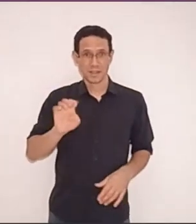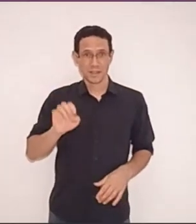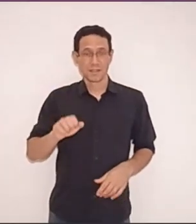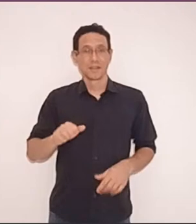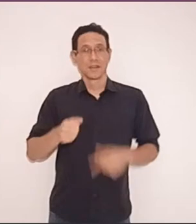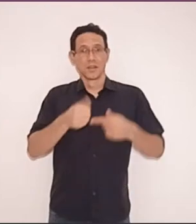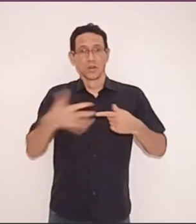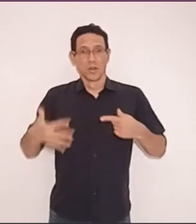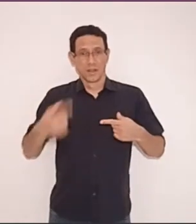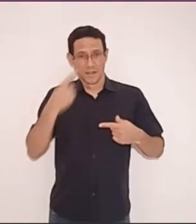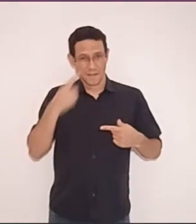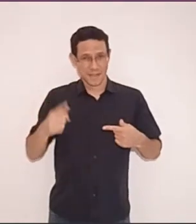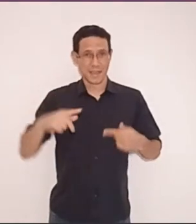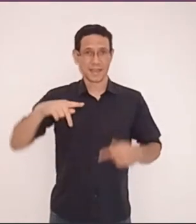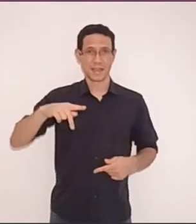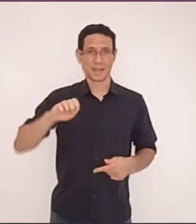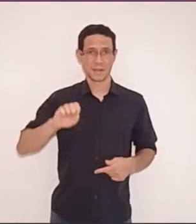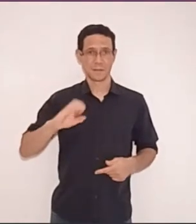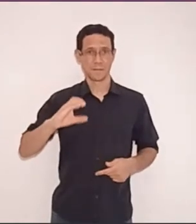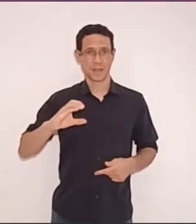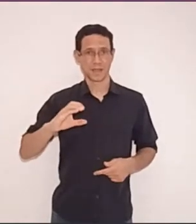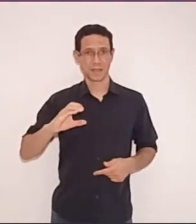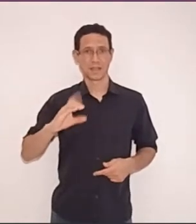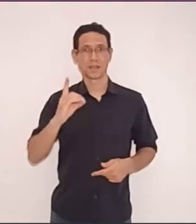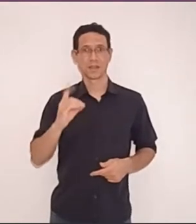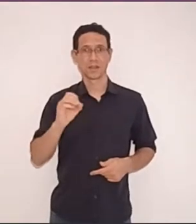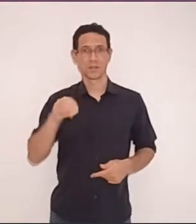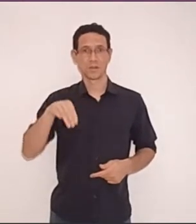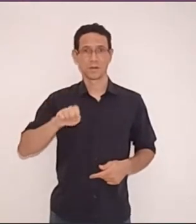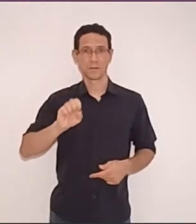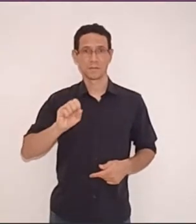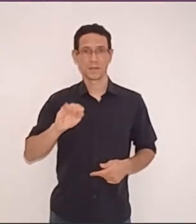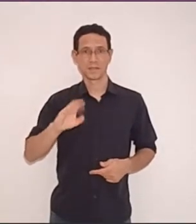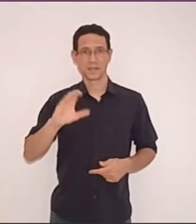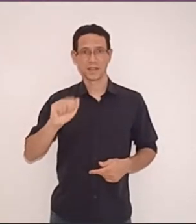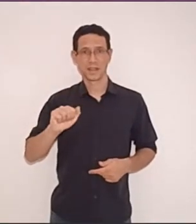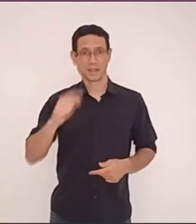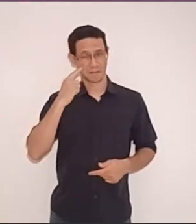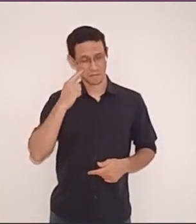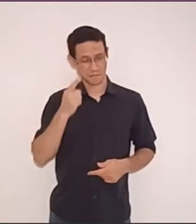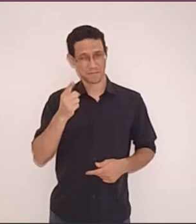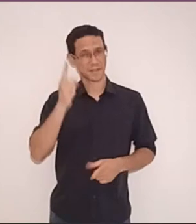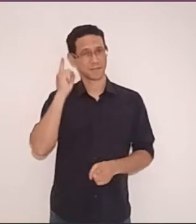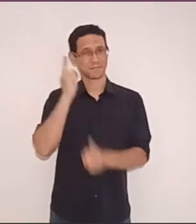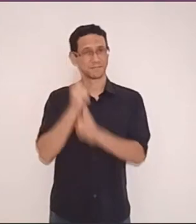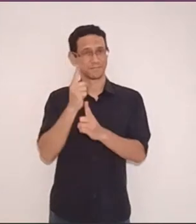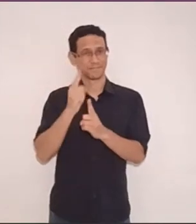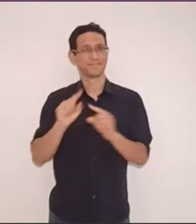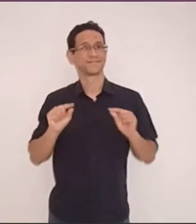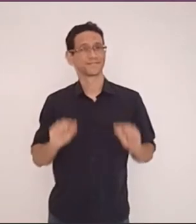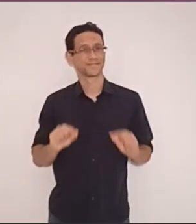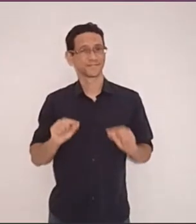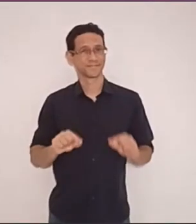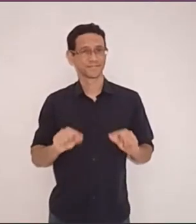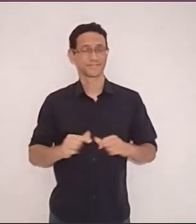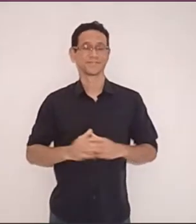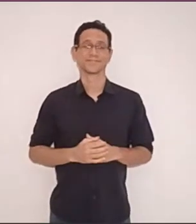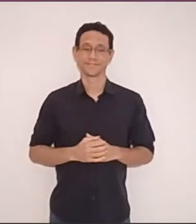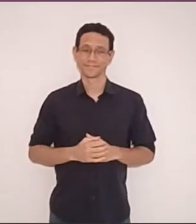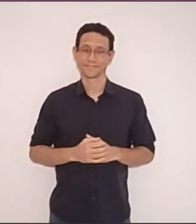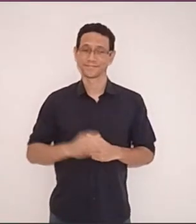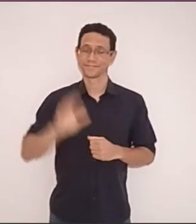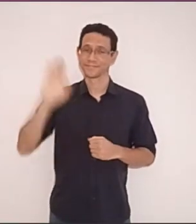no Google Colocar lá perto das domésticas Dá uma lida para ver o que é e vocês vão ficar de boca aberta de imaginar que alguém